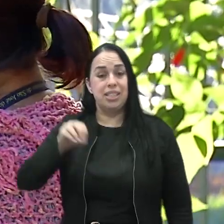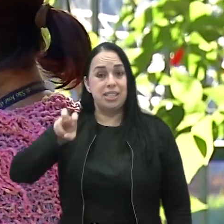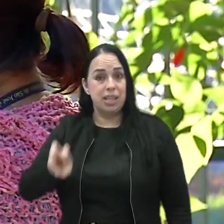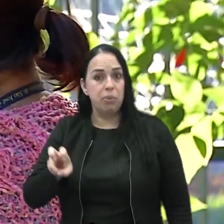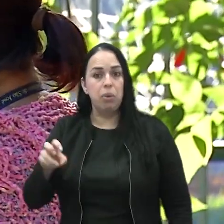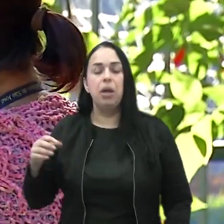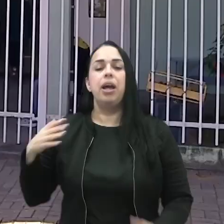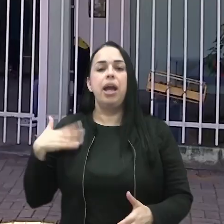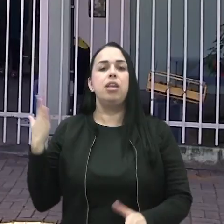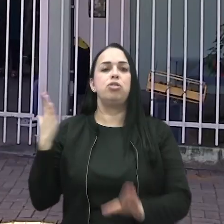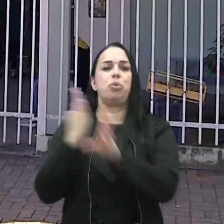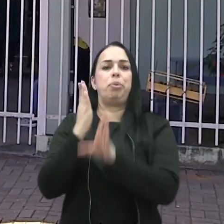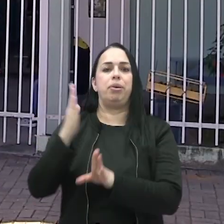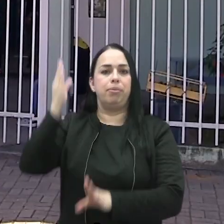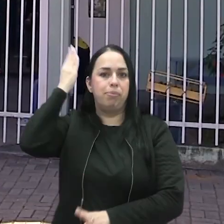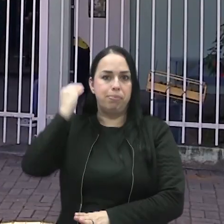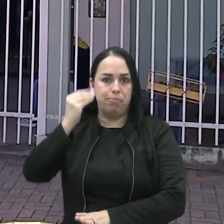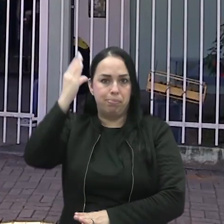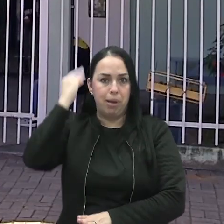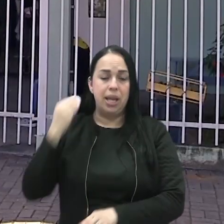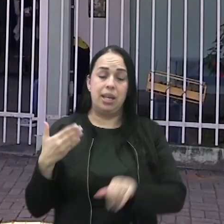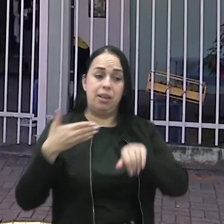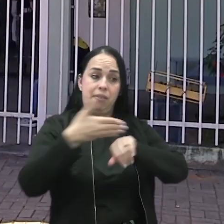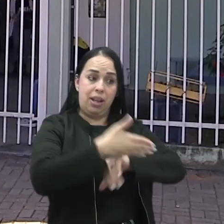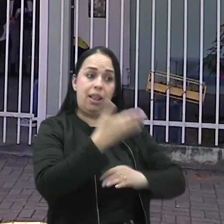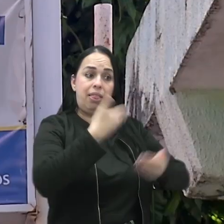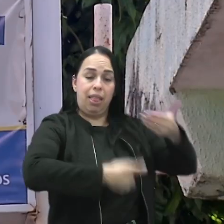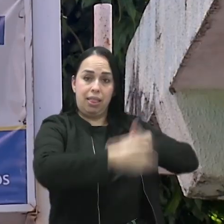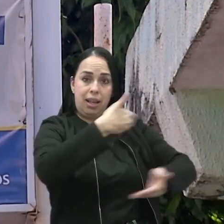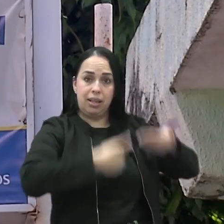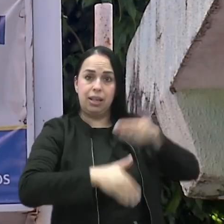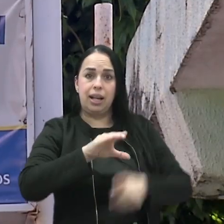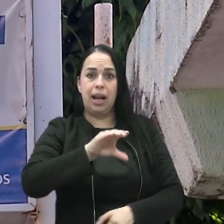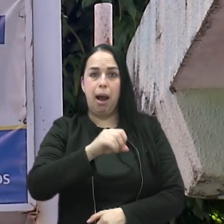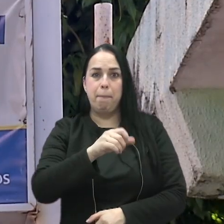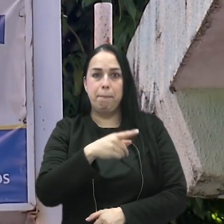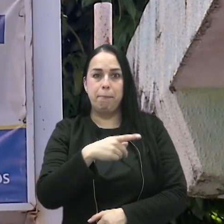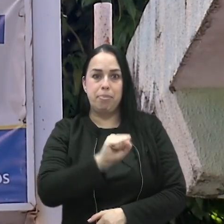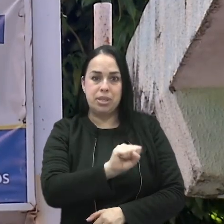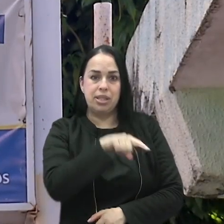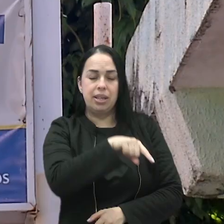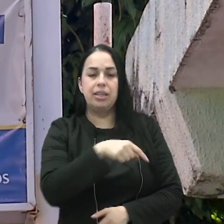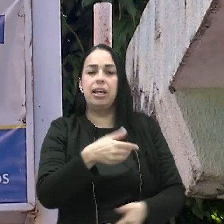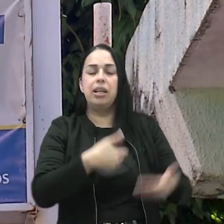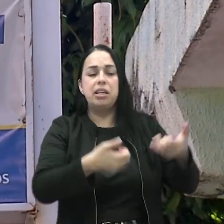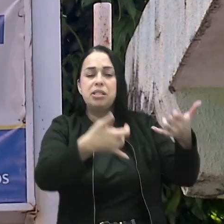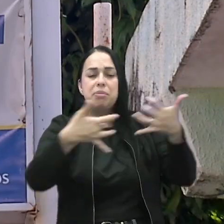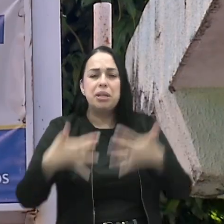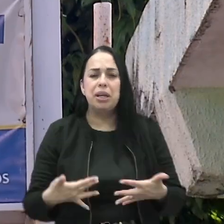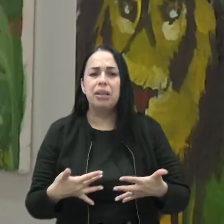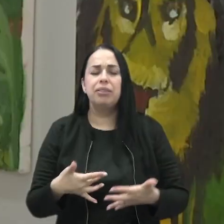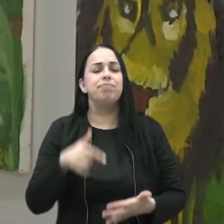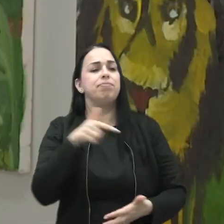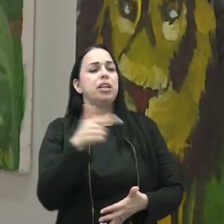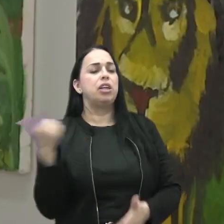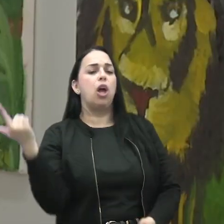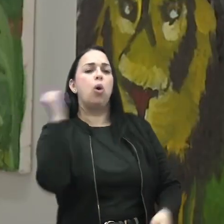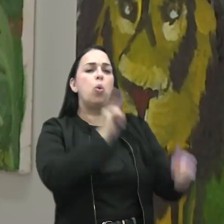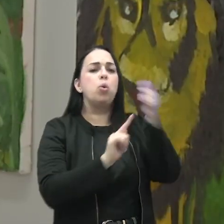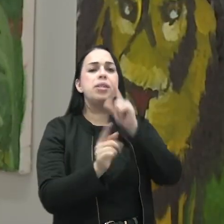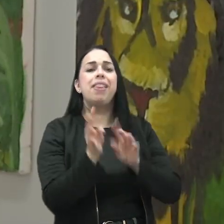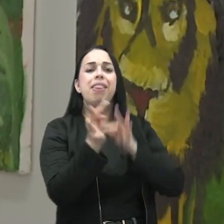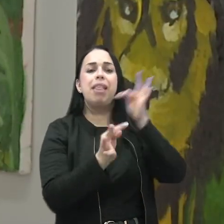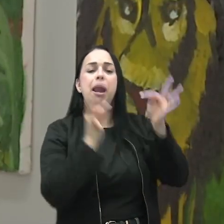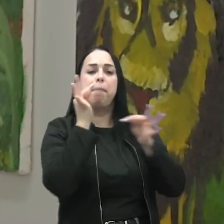diagnosticado com esquizofrenia e desde então realiza acompanhamento no CAPS, Centro de Atenção Psicossocial em Saúde Mental. Ele conta